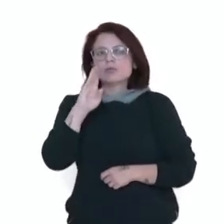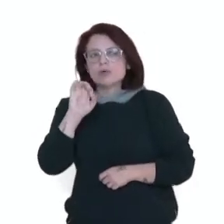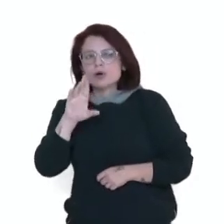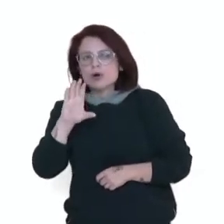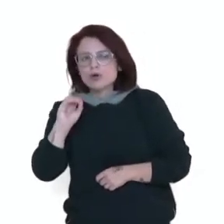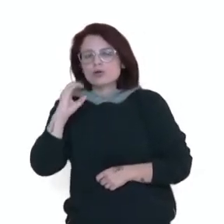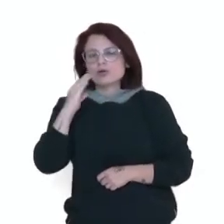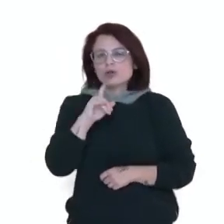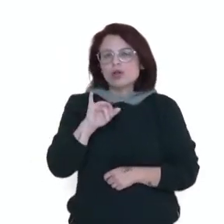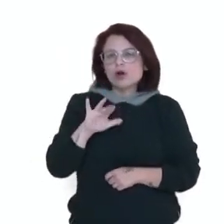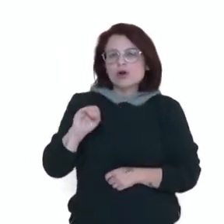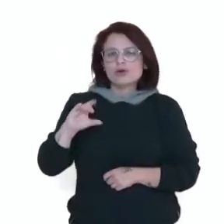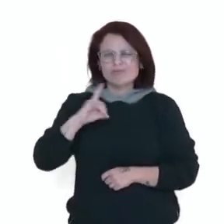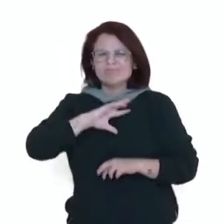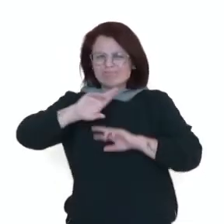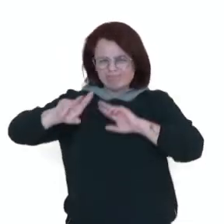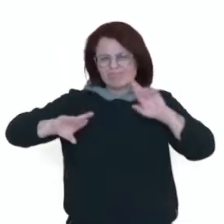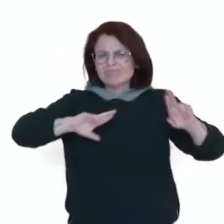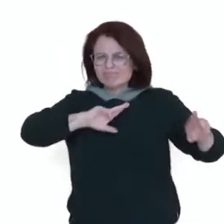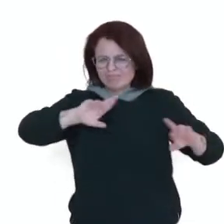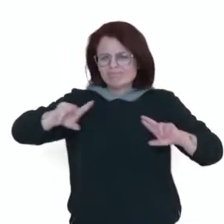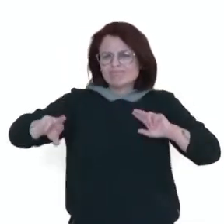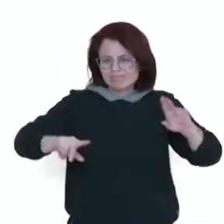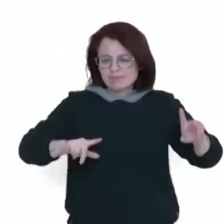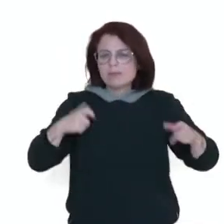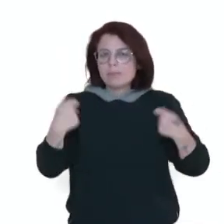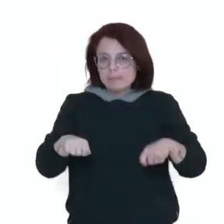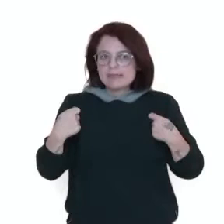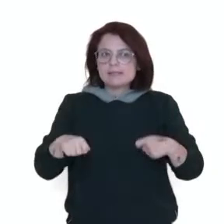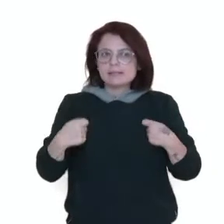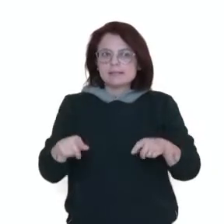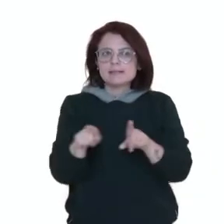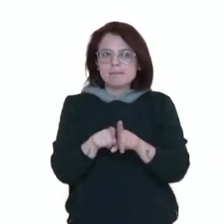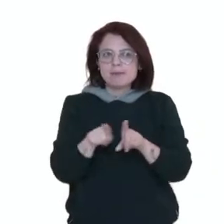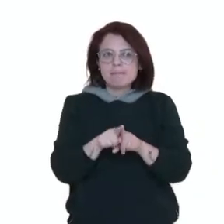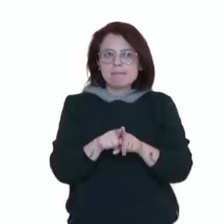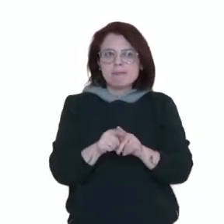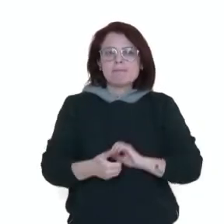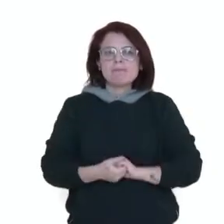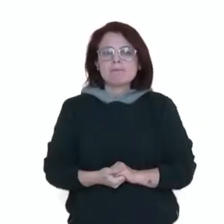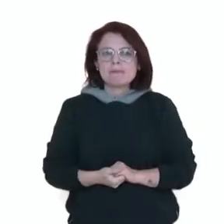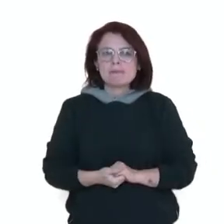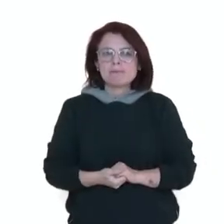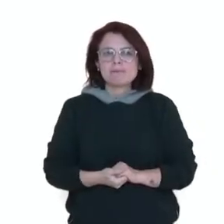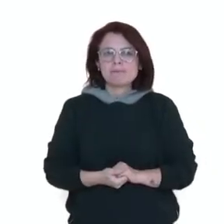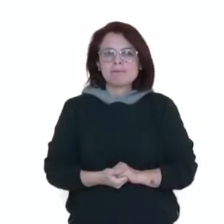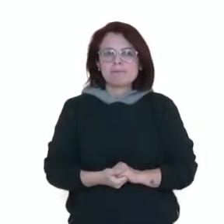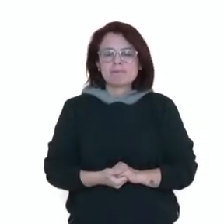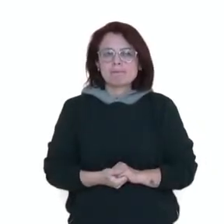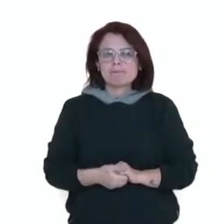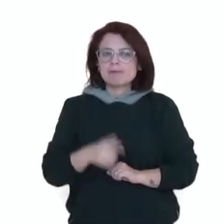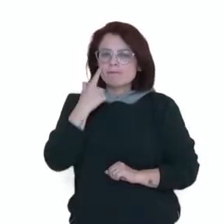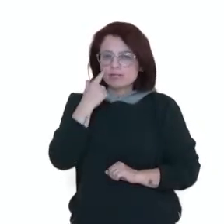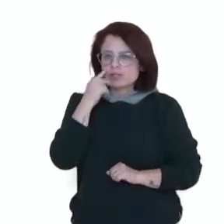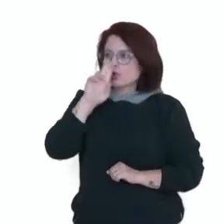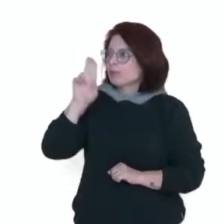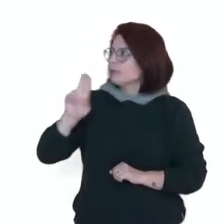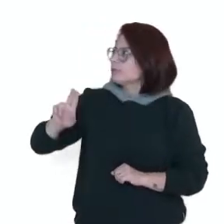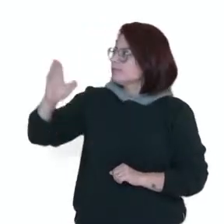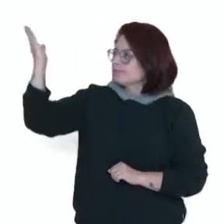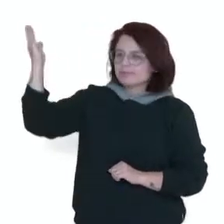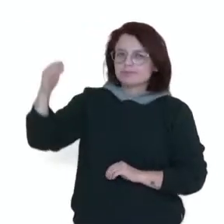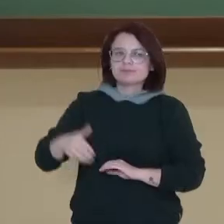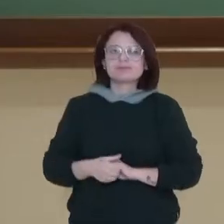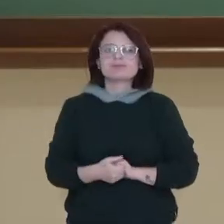cloro, cobre, manganês, molibdênio, zinco, e dos macronutrientes magnésio, nitrogênio, fósforo, potássio, enxofre